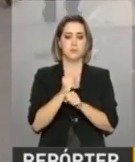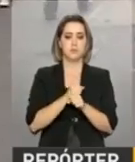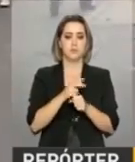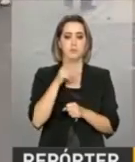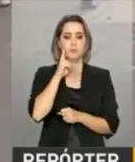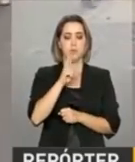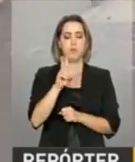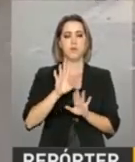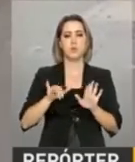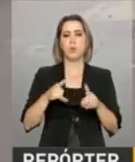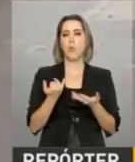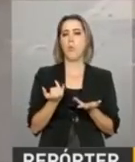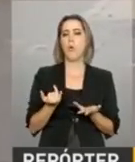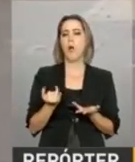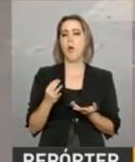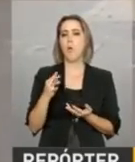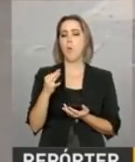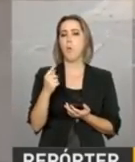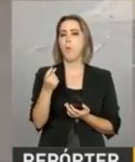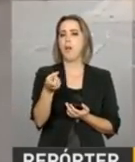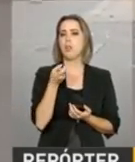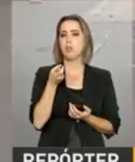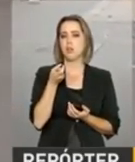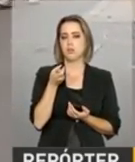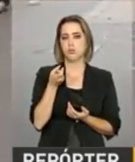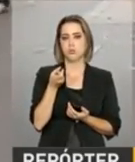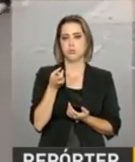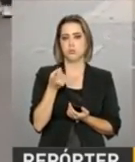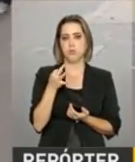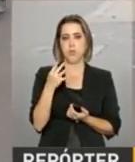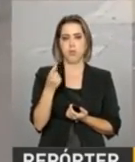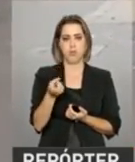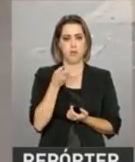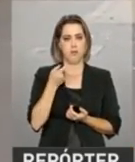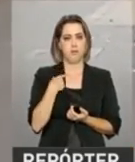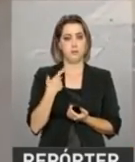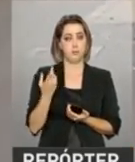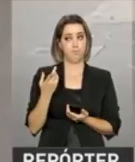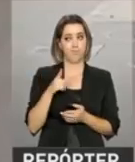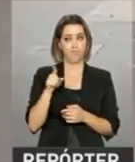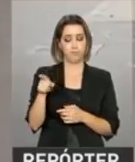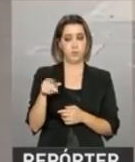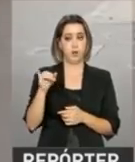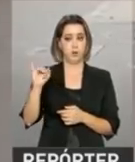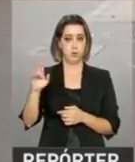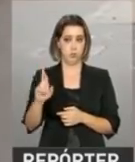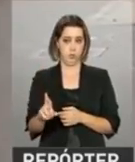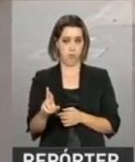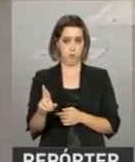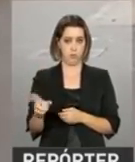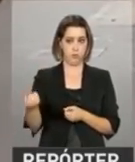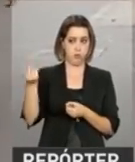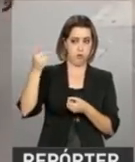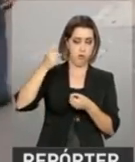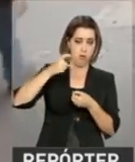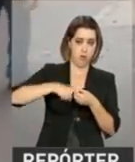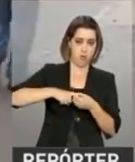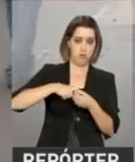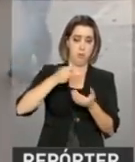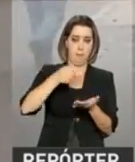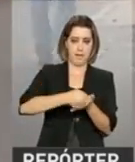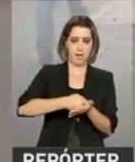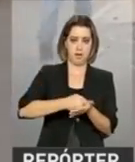a taxa, né? O que eu vou pagar quando eu for restituída pelo imposto de renda e o que eu